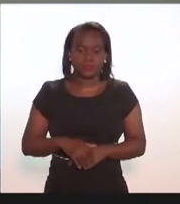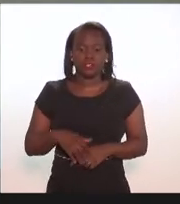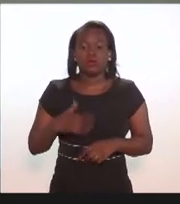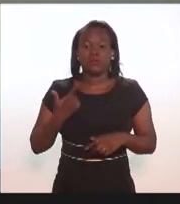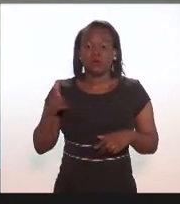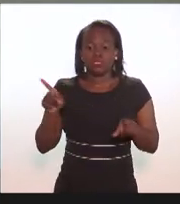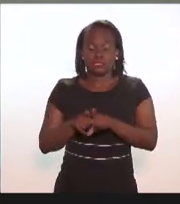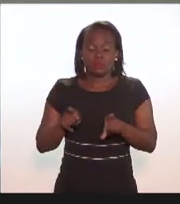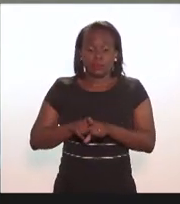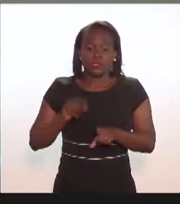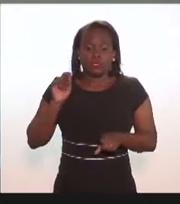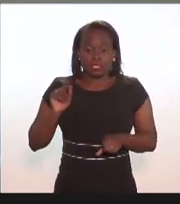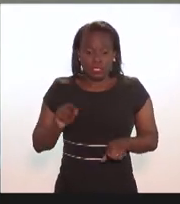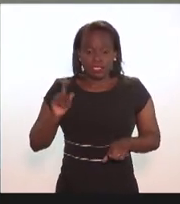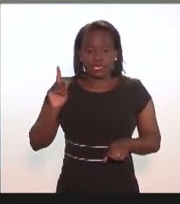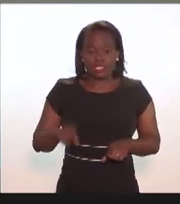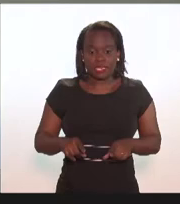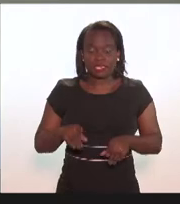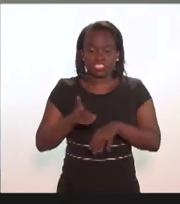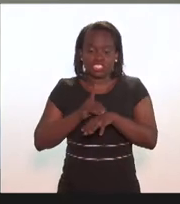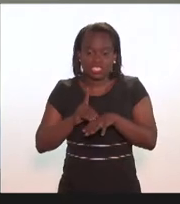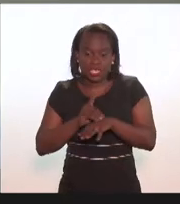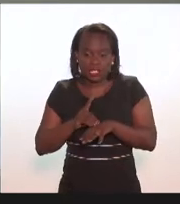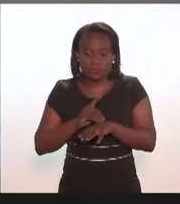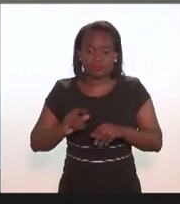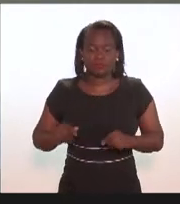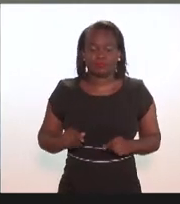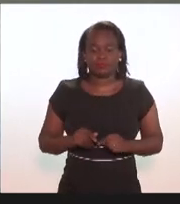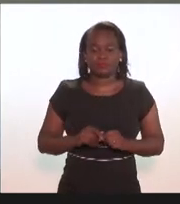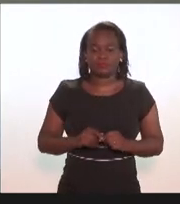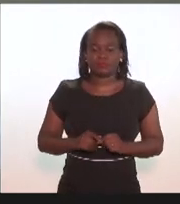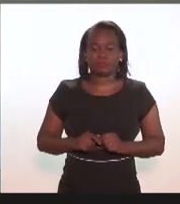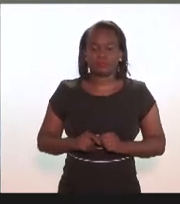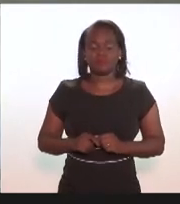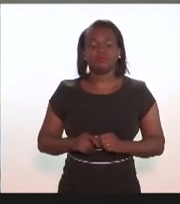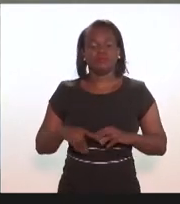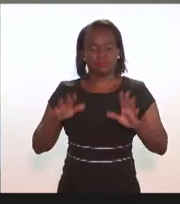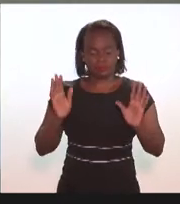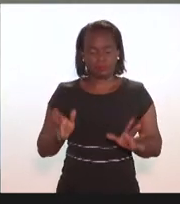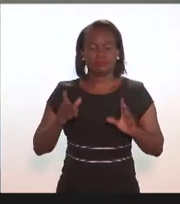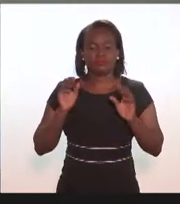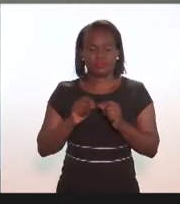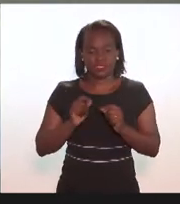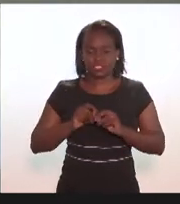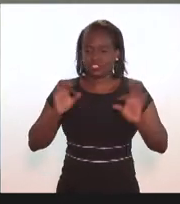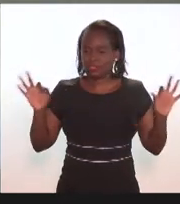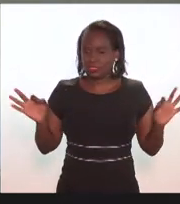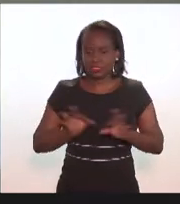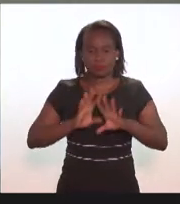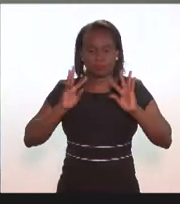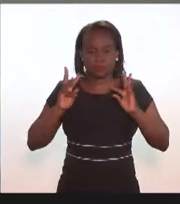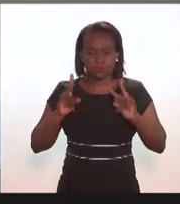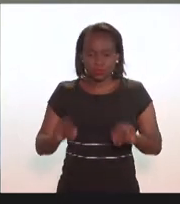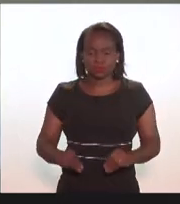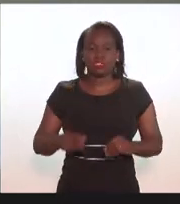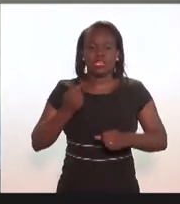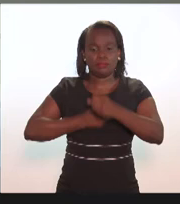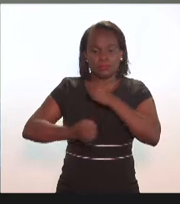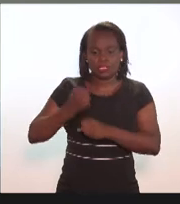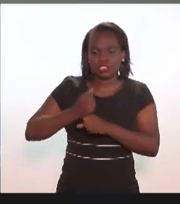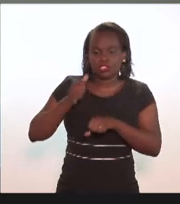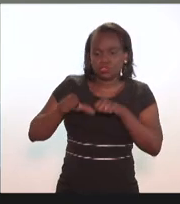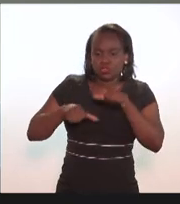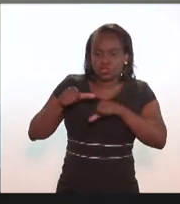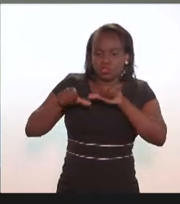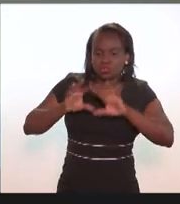na modernização é a parte de digitalização. Isso já está feito, já está concluído. Ano passado, a gente trocou todo